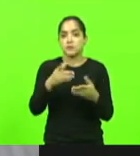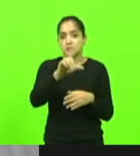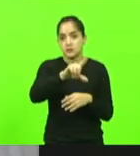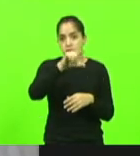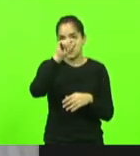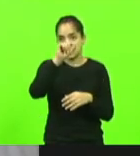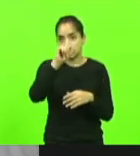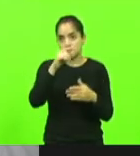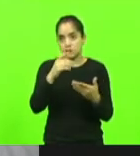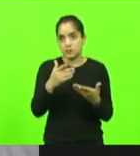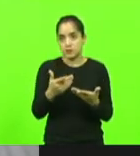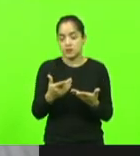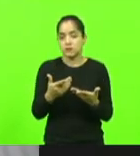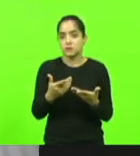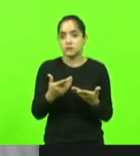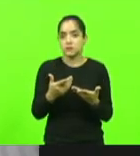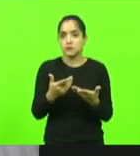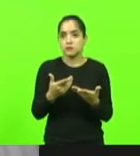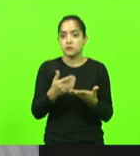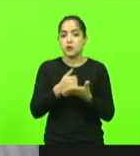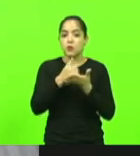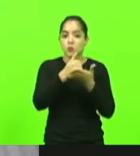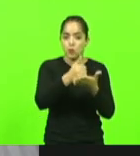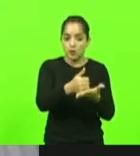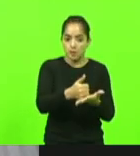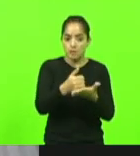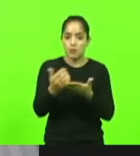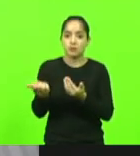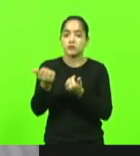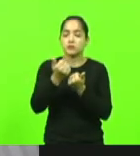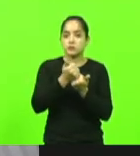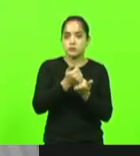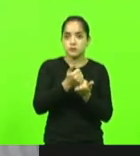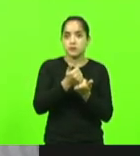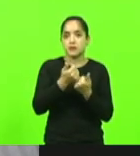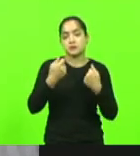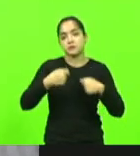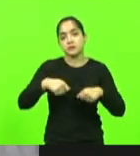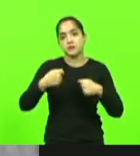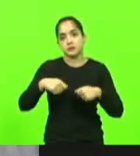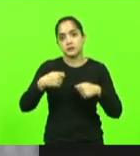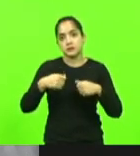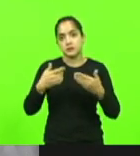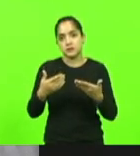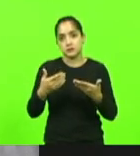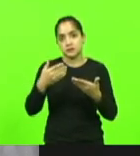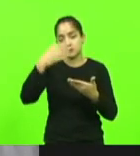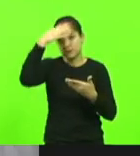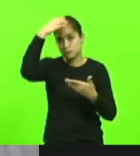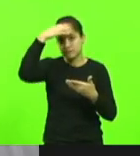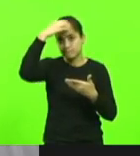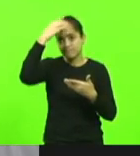ter o apoio dos suplentes, né? Então, o coronel Mocelin faz um gesto